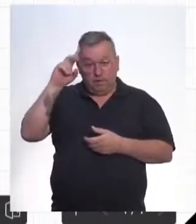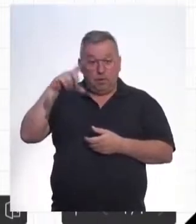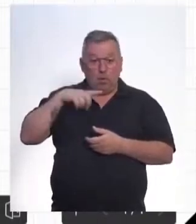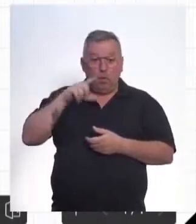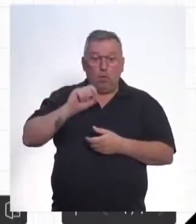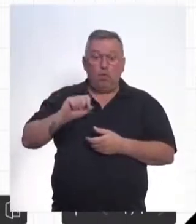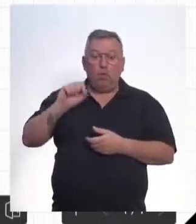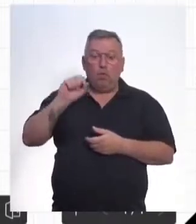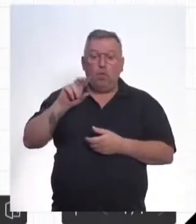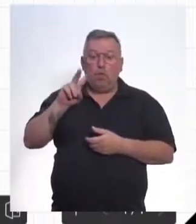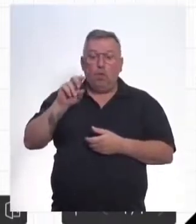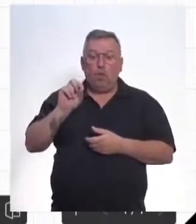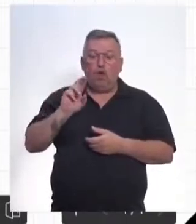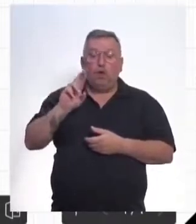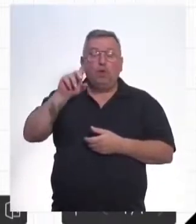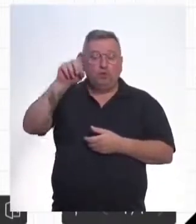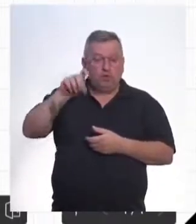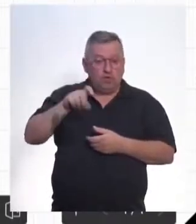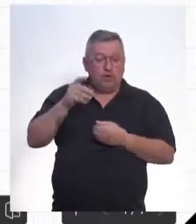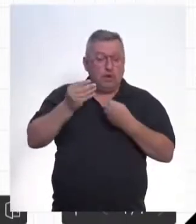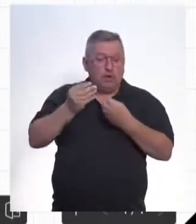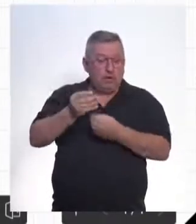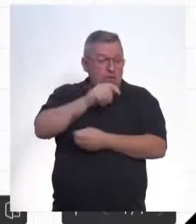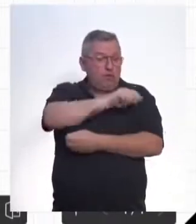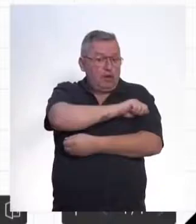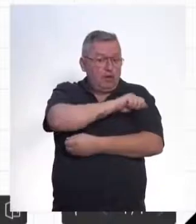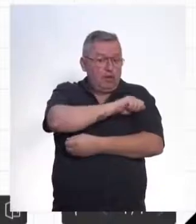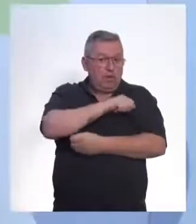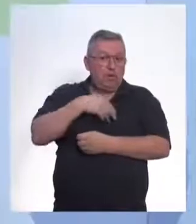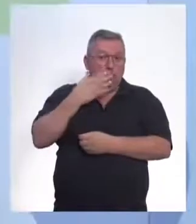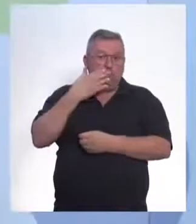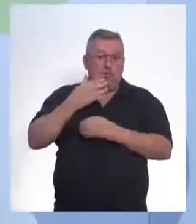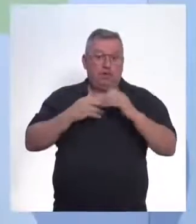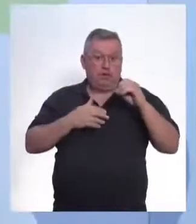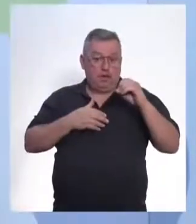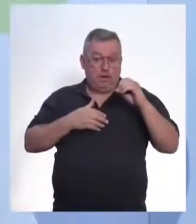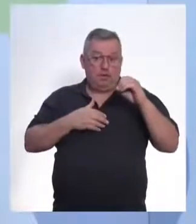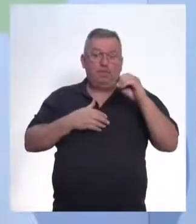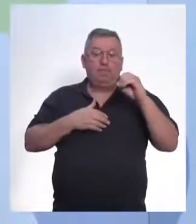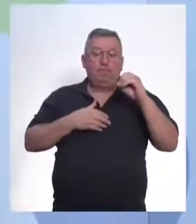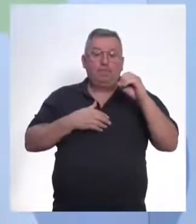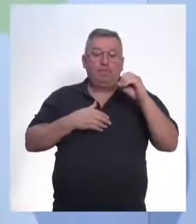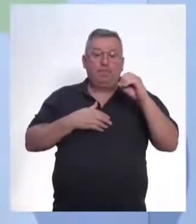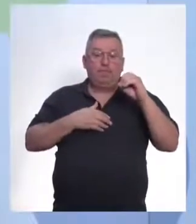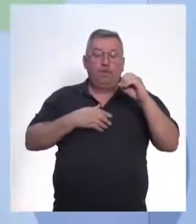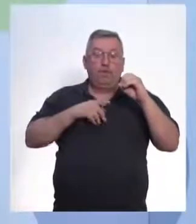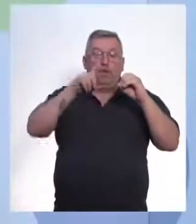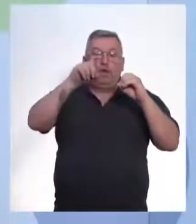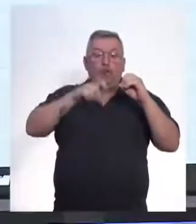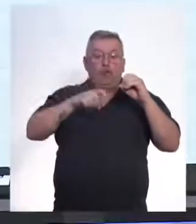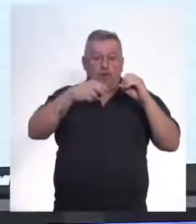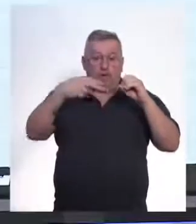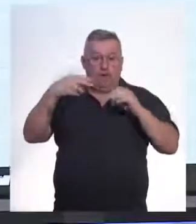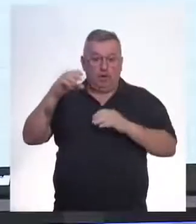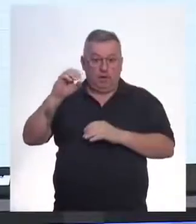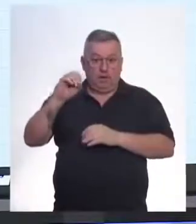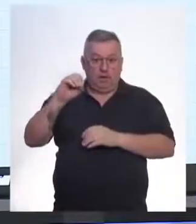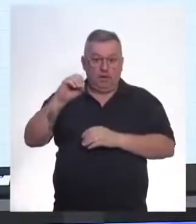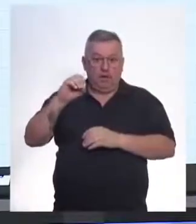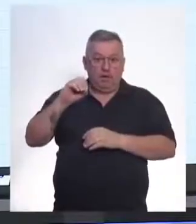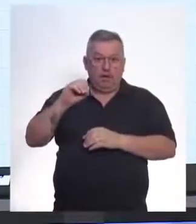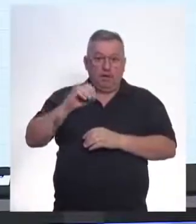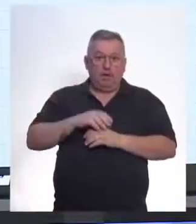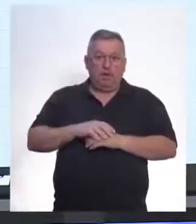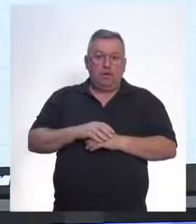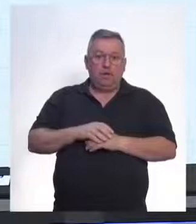quais foram os valores de x que ele deu para o pessoal? Ele pediu 0. Então, x igual a 0. Ou igual a